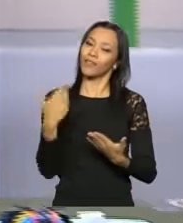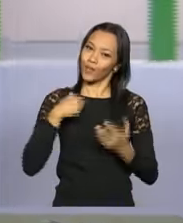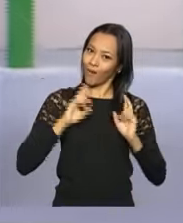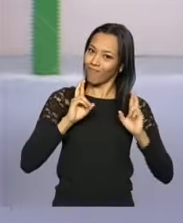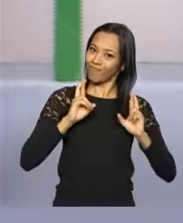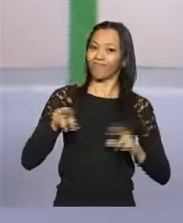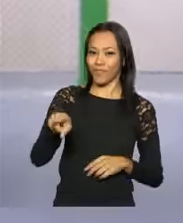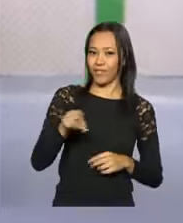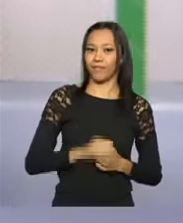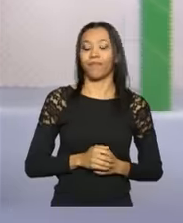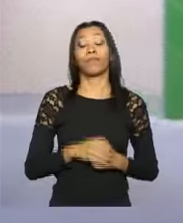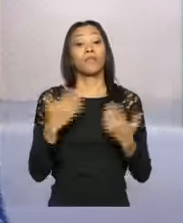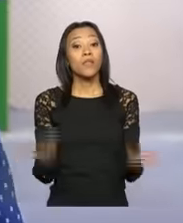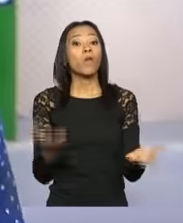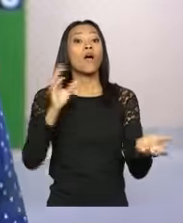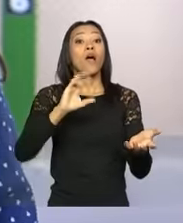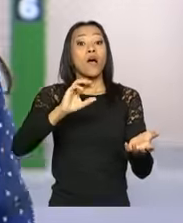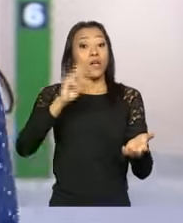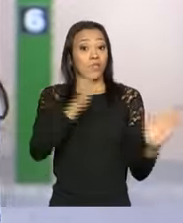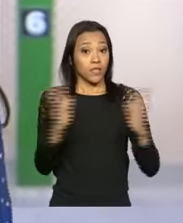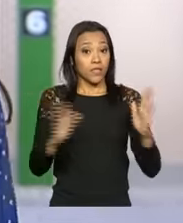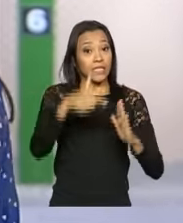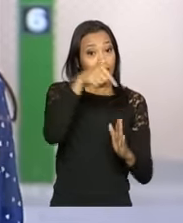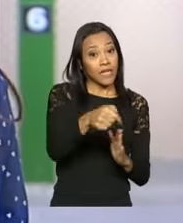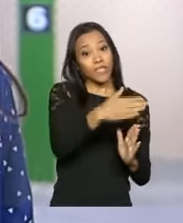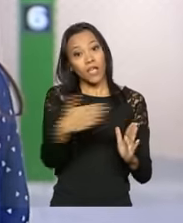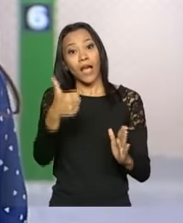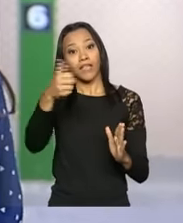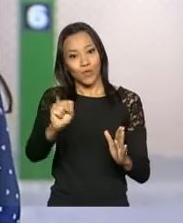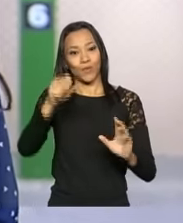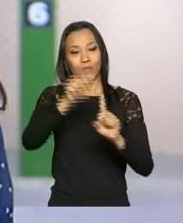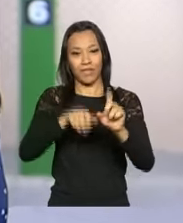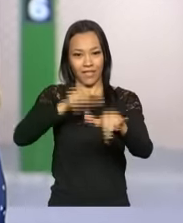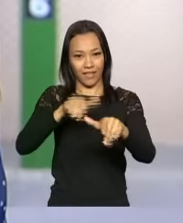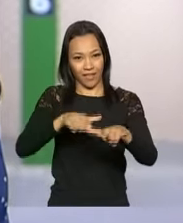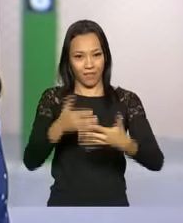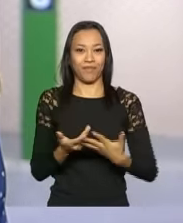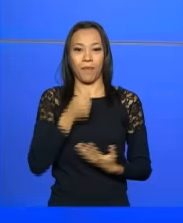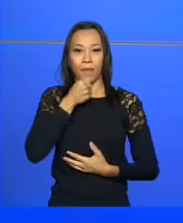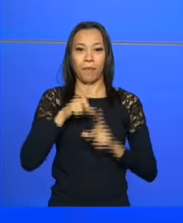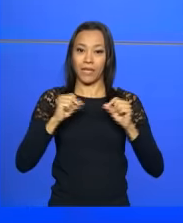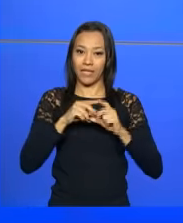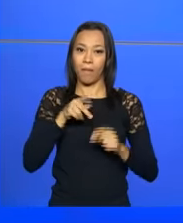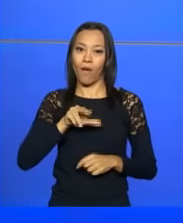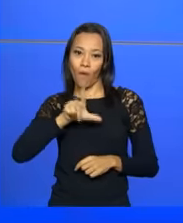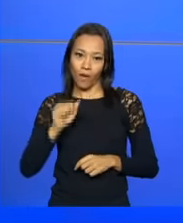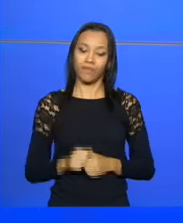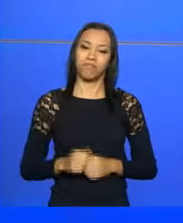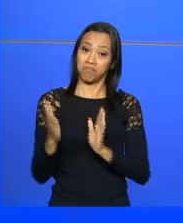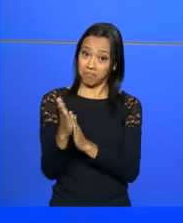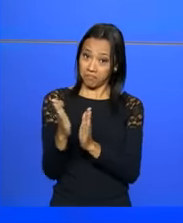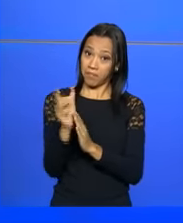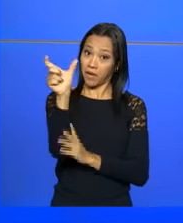torcida as paralimpíadas acontecem de 7 a 18 de Setembro de Brasília Paola deor parabéns pelo